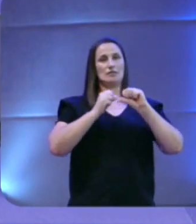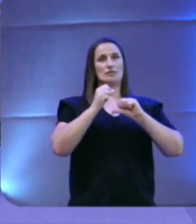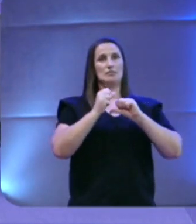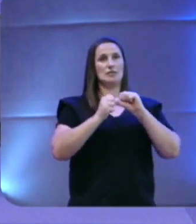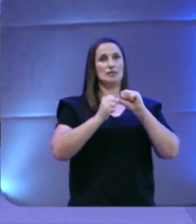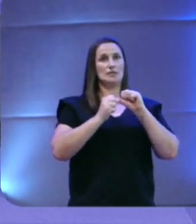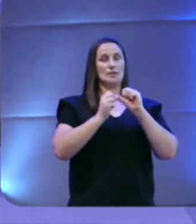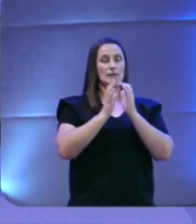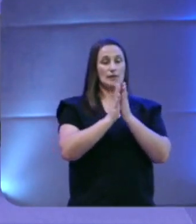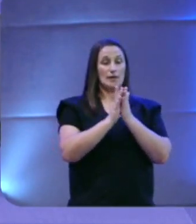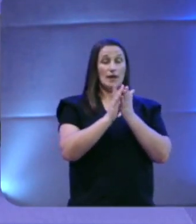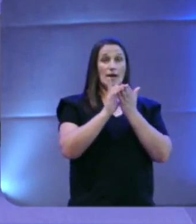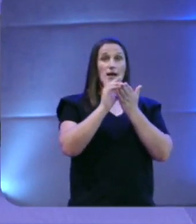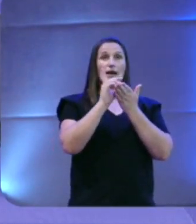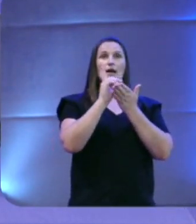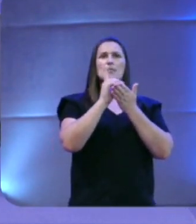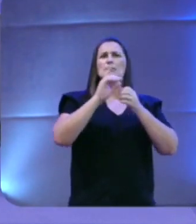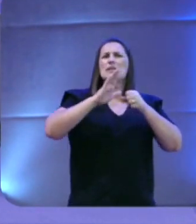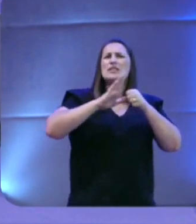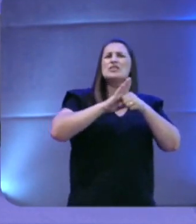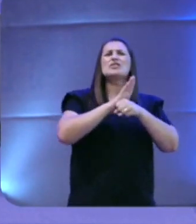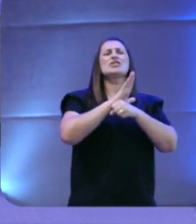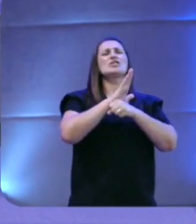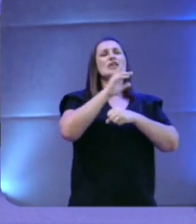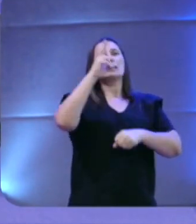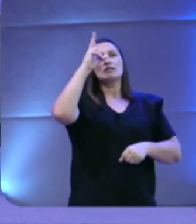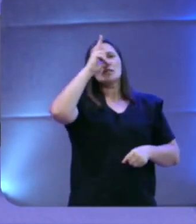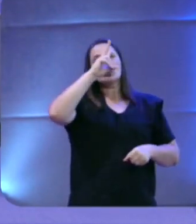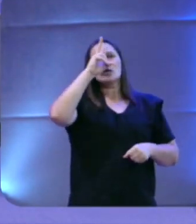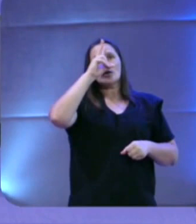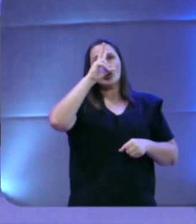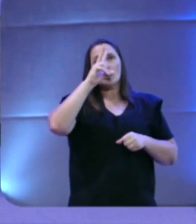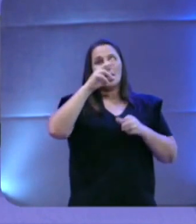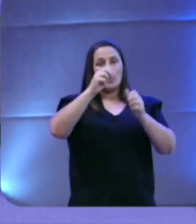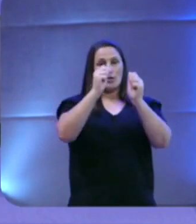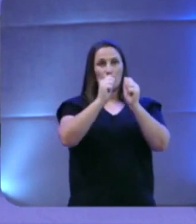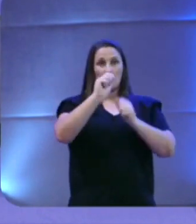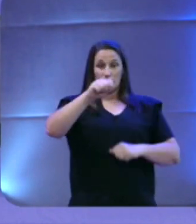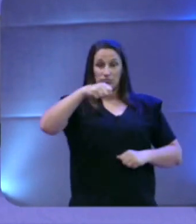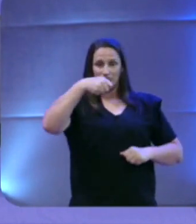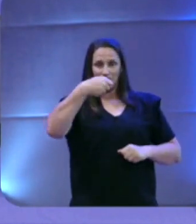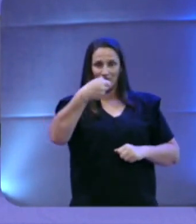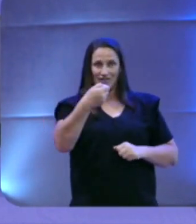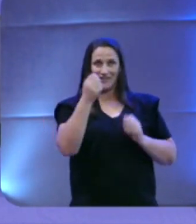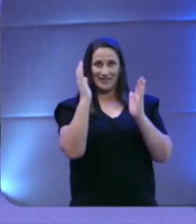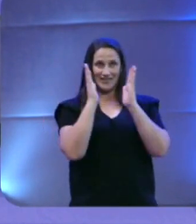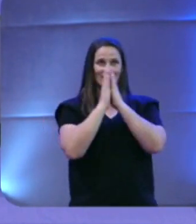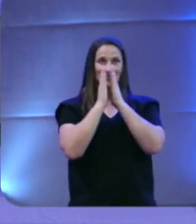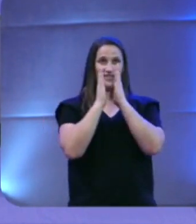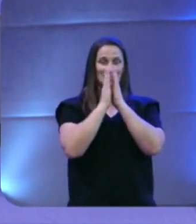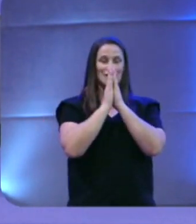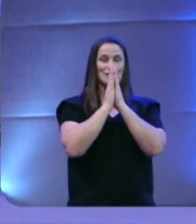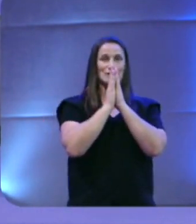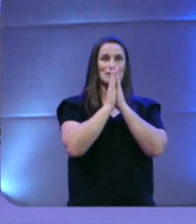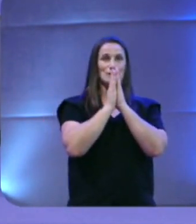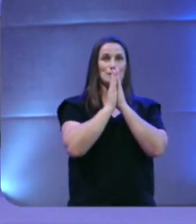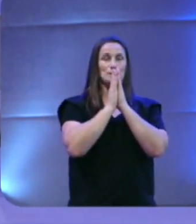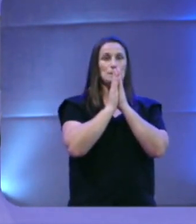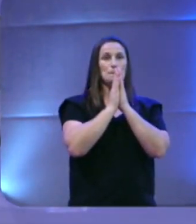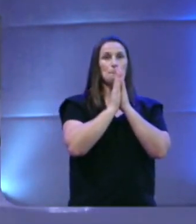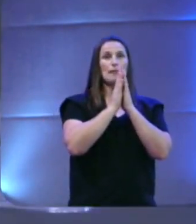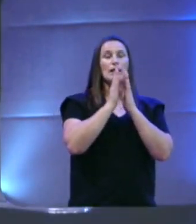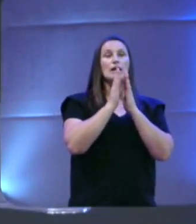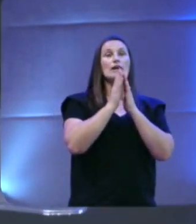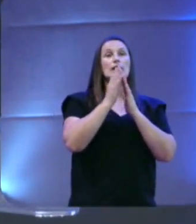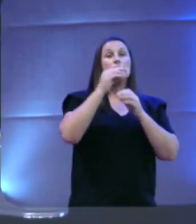Bíblia é recheada de histórias que vai te mostrar o poder da oração nesse processo de transformação. Os heróis da Bíblia têm várias experiências